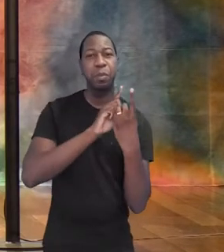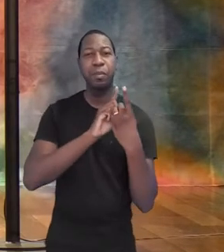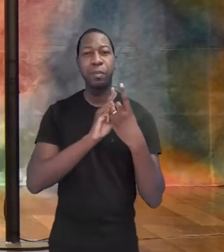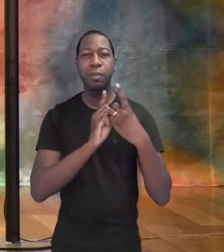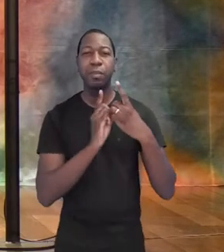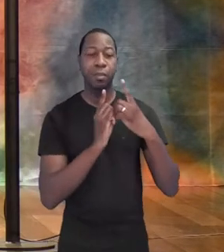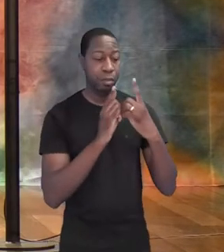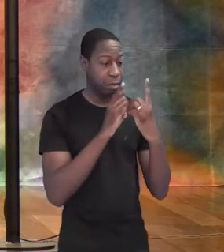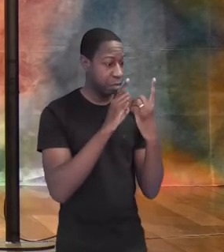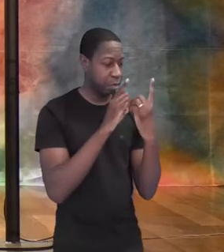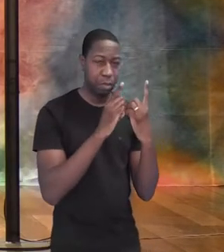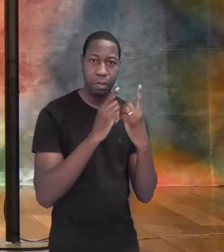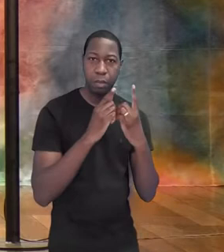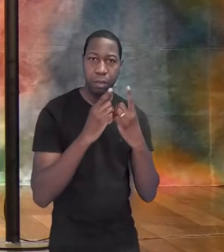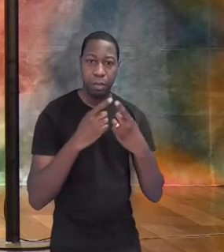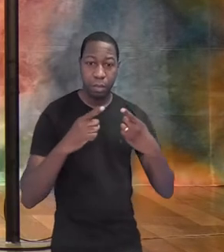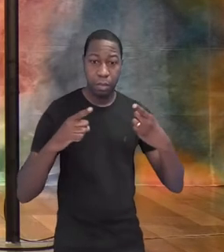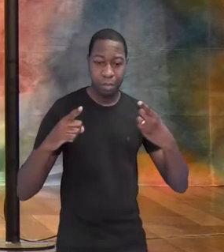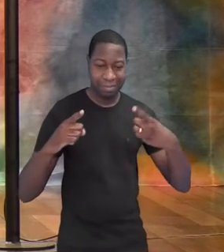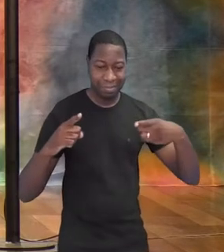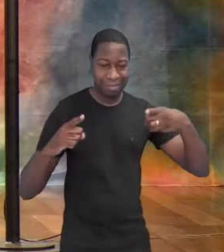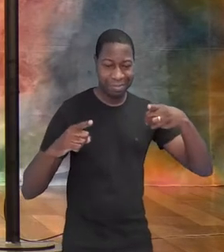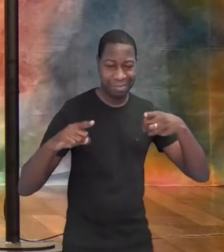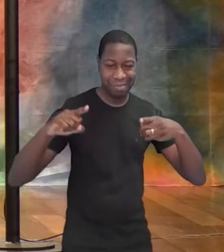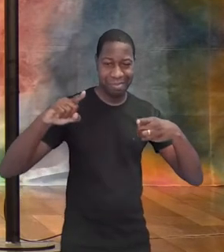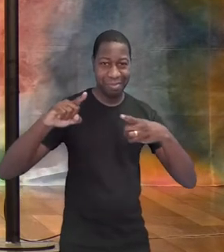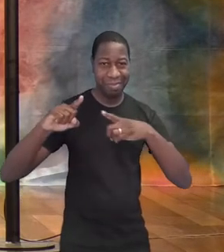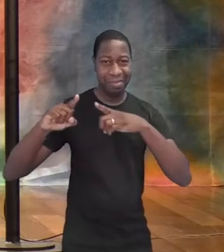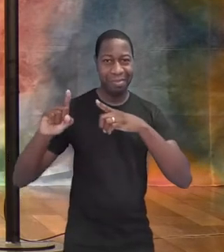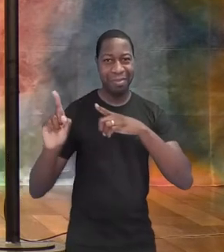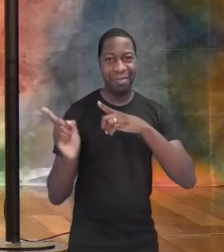E me rabicham só porque